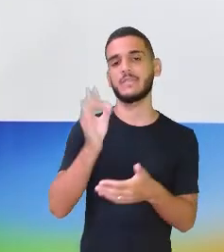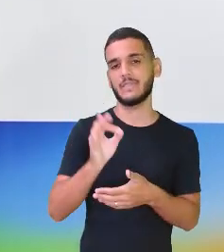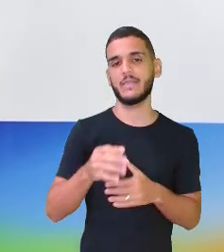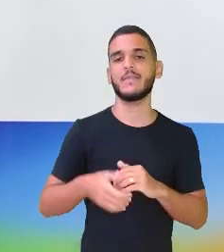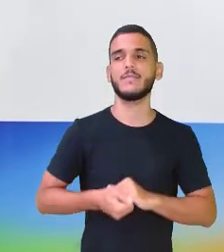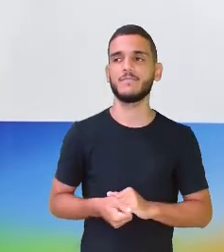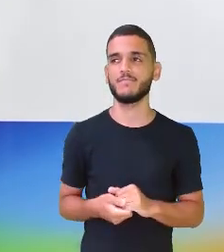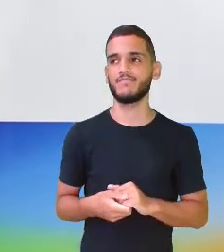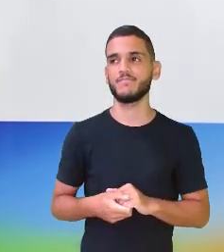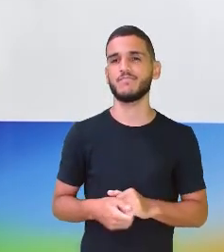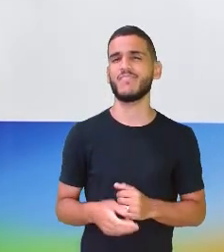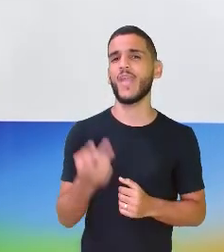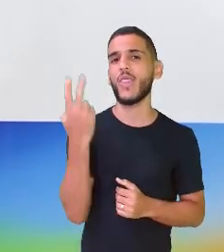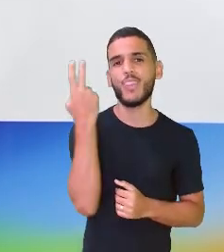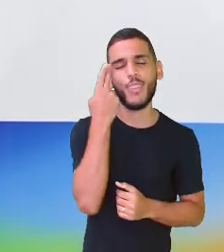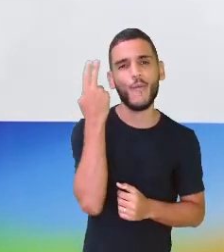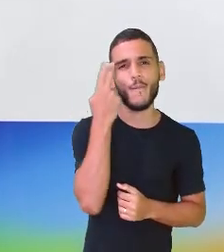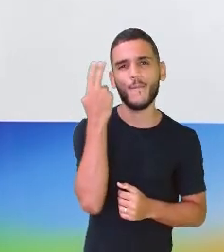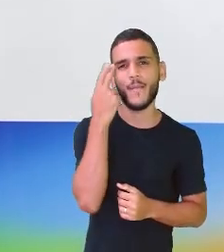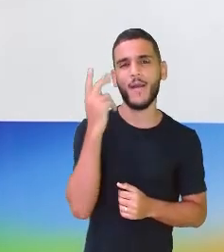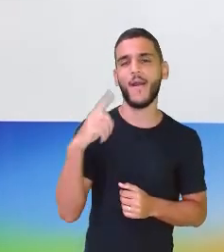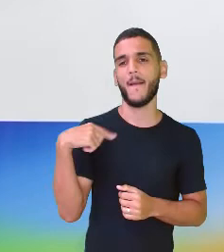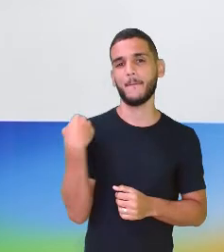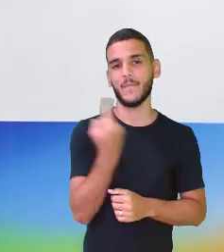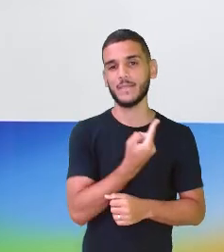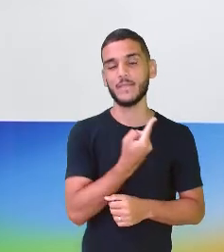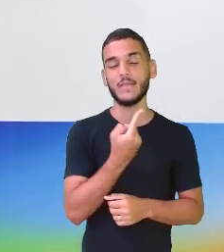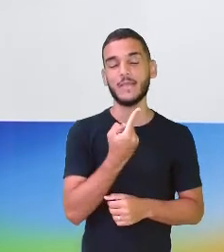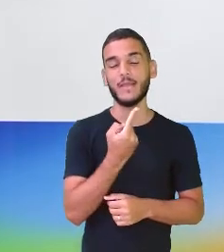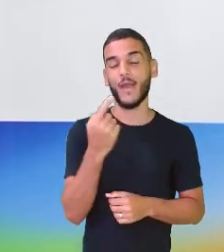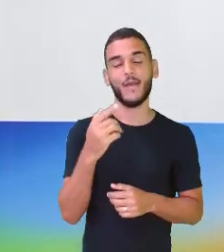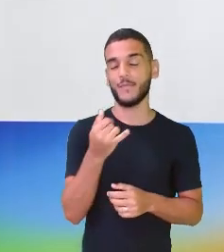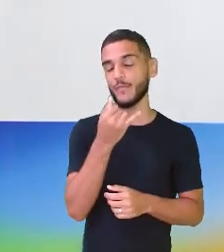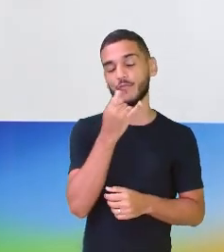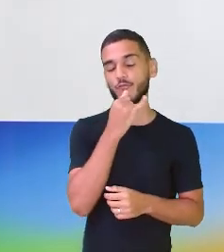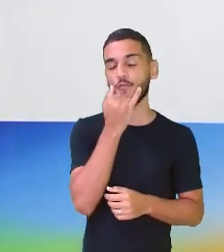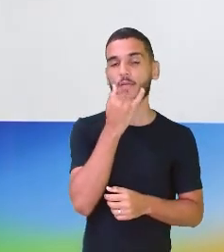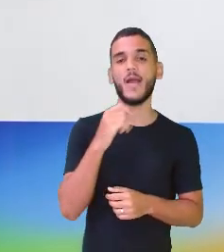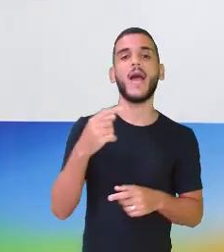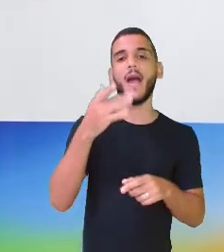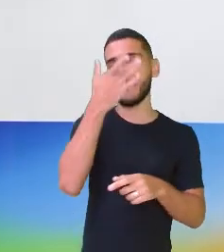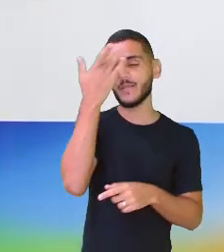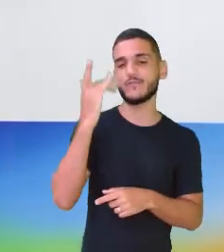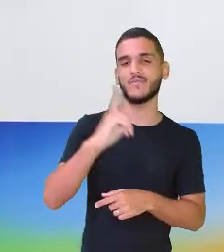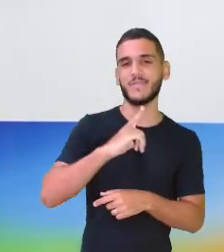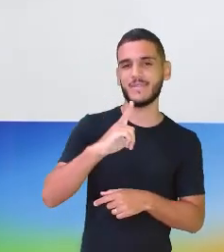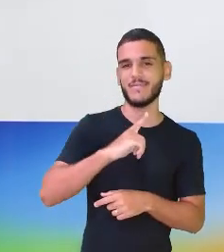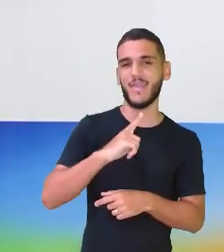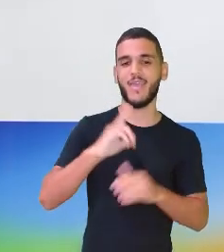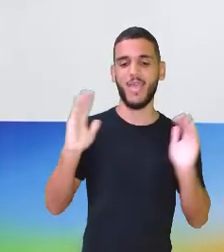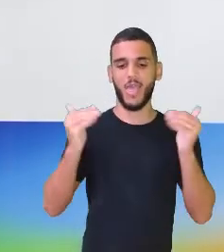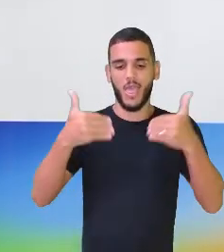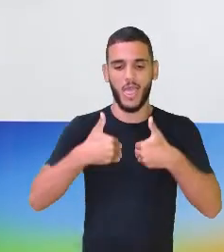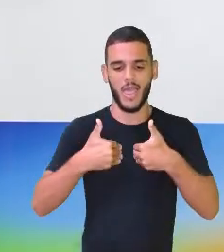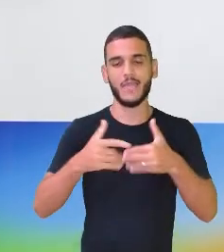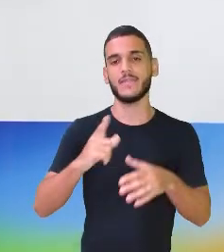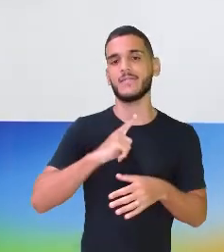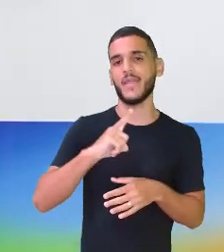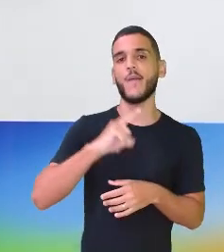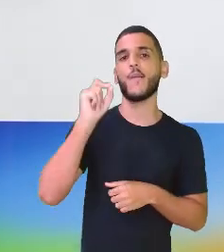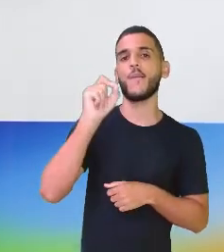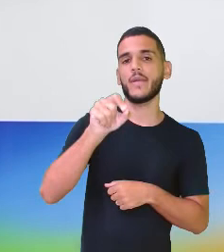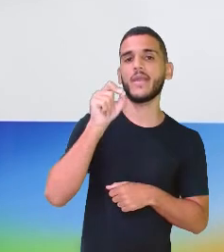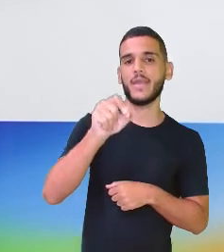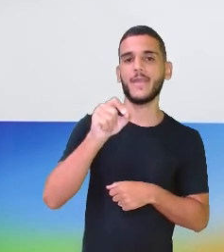comum que os estudantes no espectro do autismo eles tenham uma carência evidente nessa função visomotora. Então,